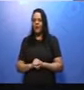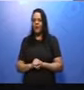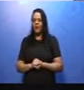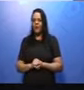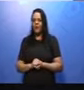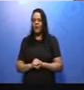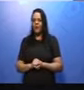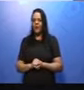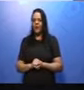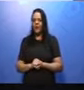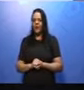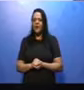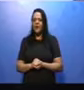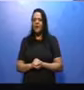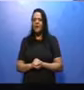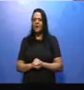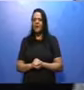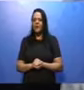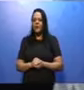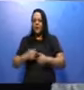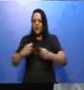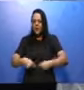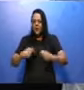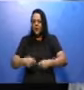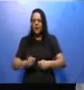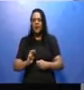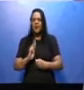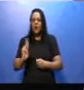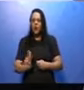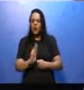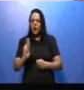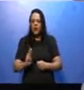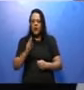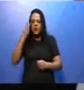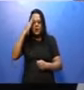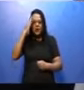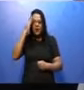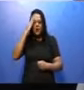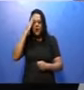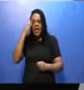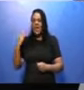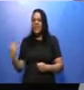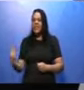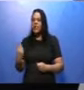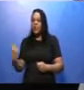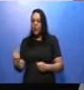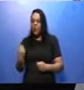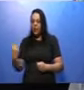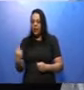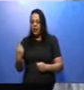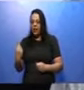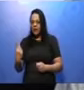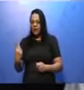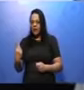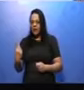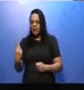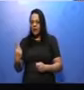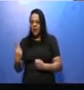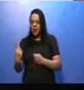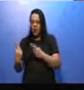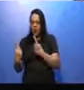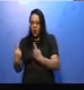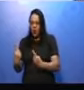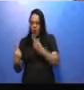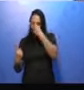eu tenho que jogar o plural, porque eu tenho aqui no meu sujeito, no plural também, os jogadores. Então, tem que haver